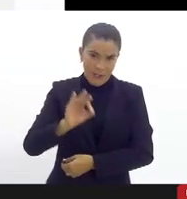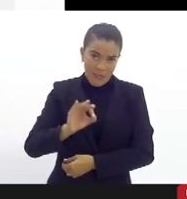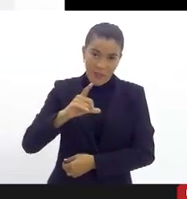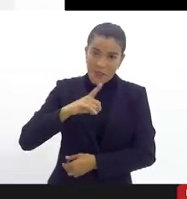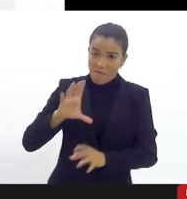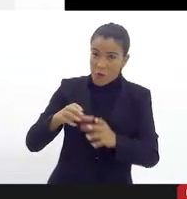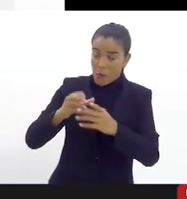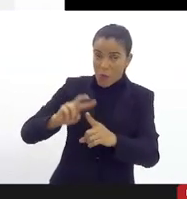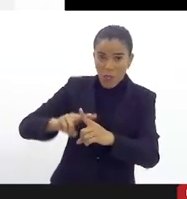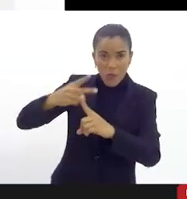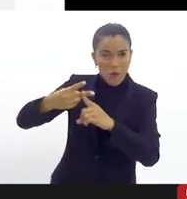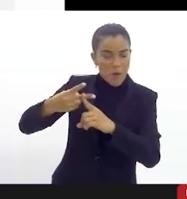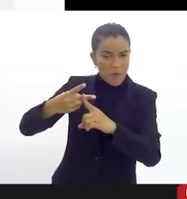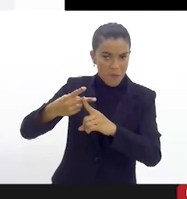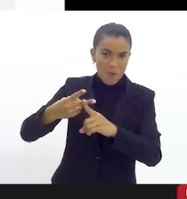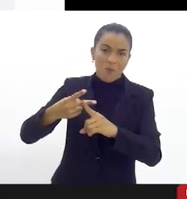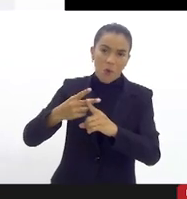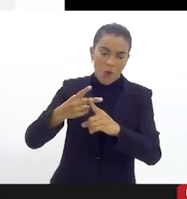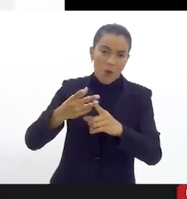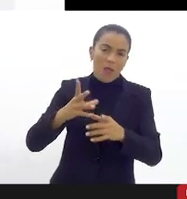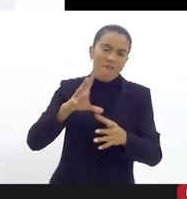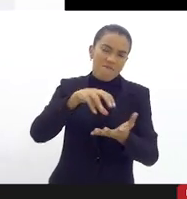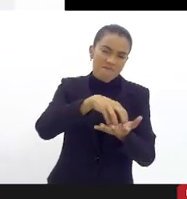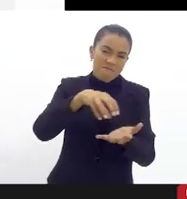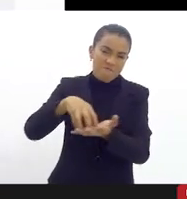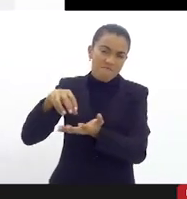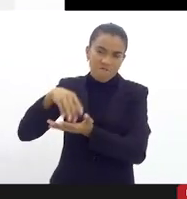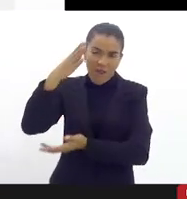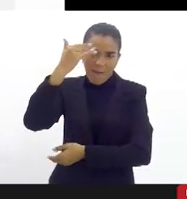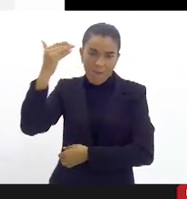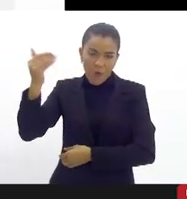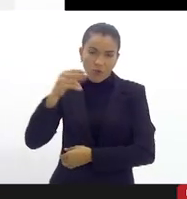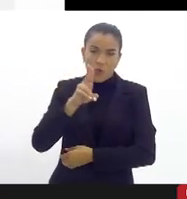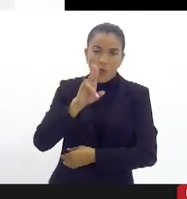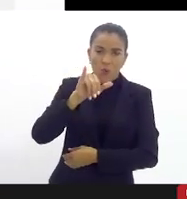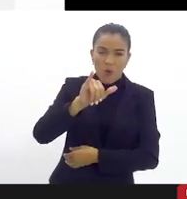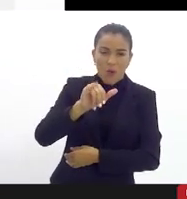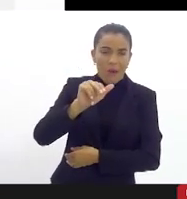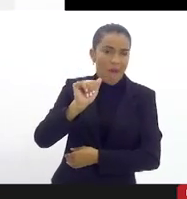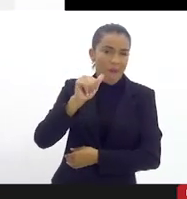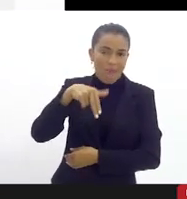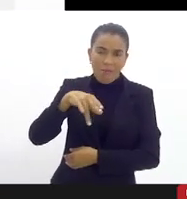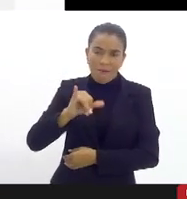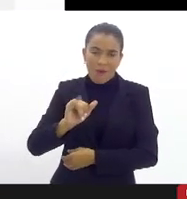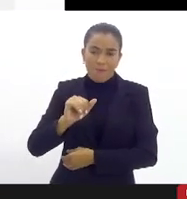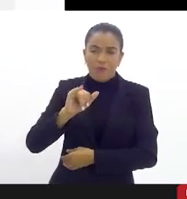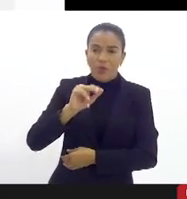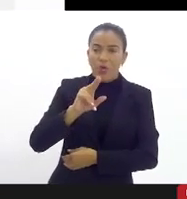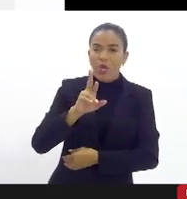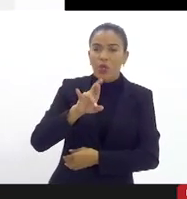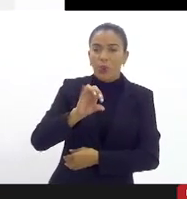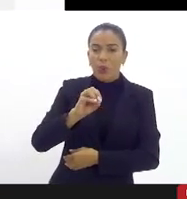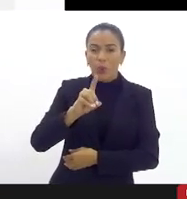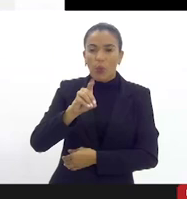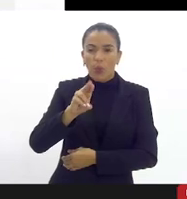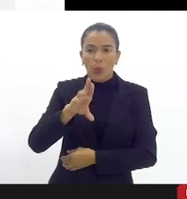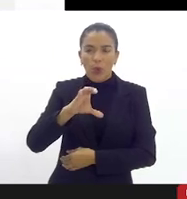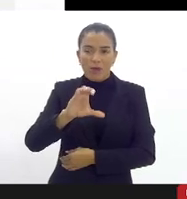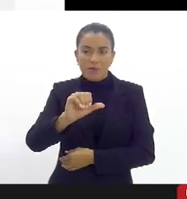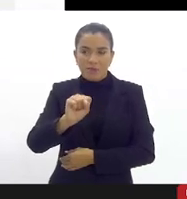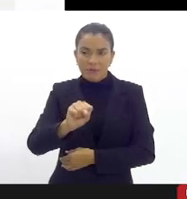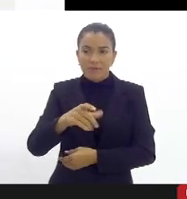de tamanho eu tô falando dos grupos que são esses famosos conhecidos é Ânima cedo Educacional eduks Então